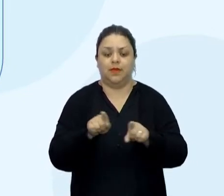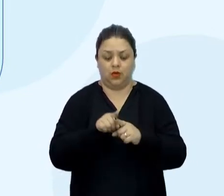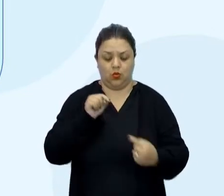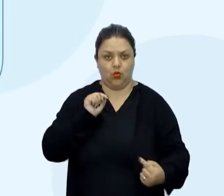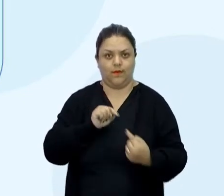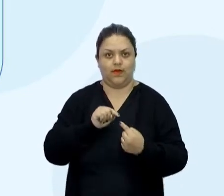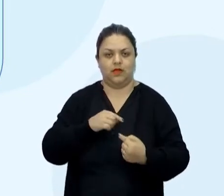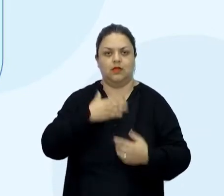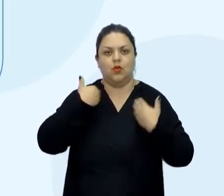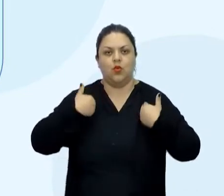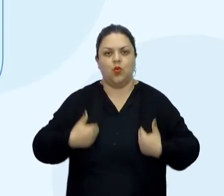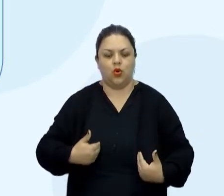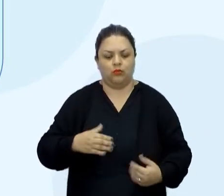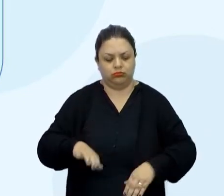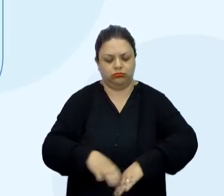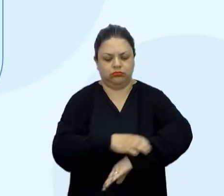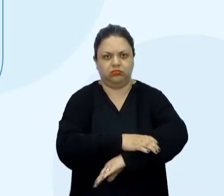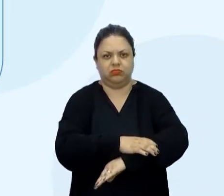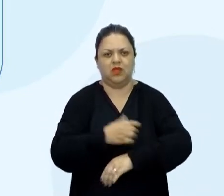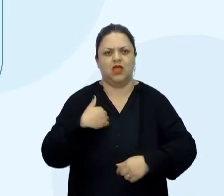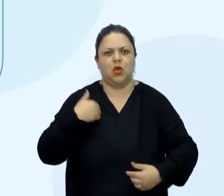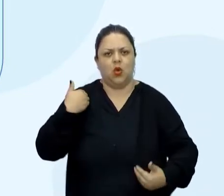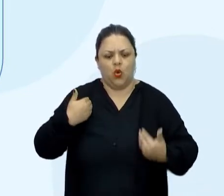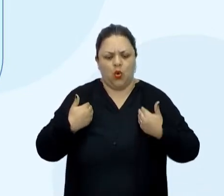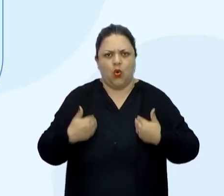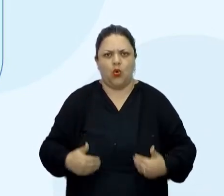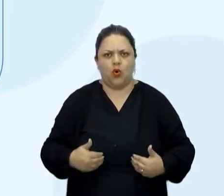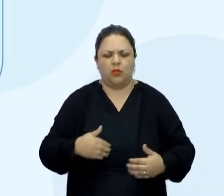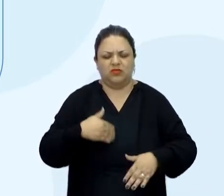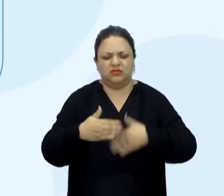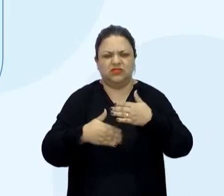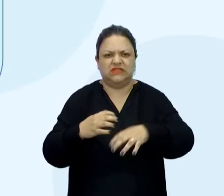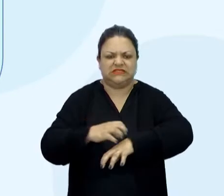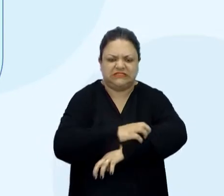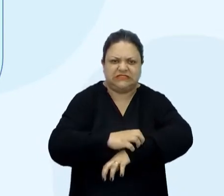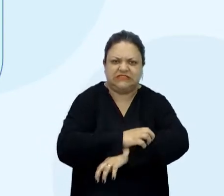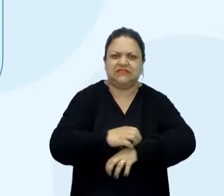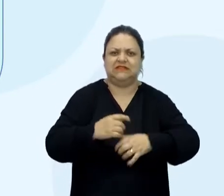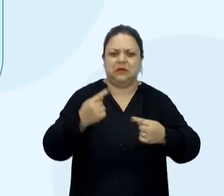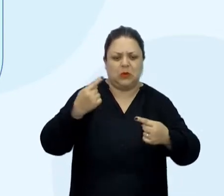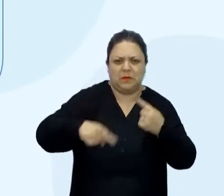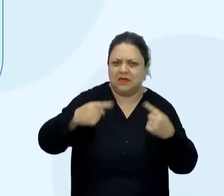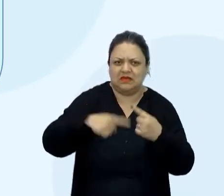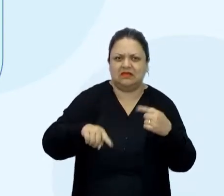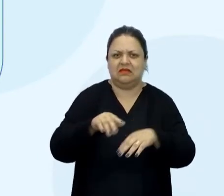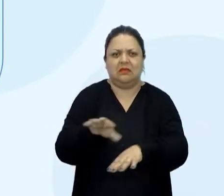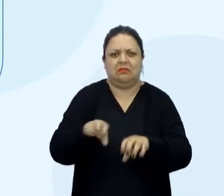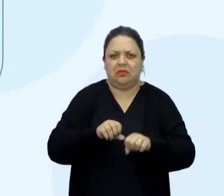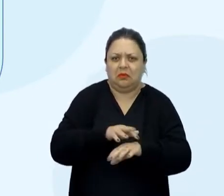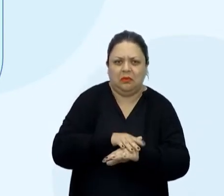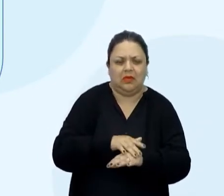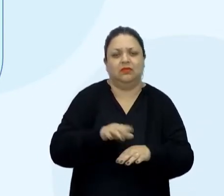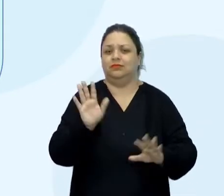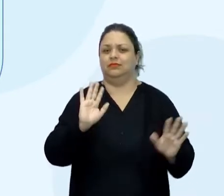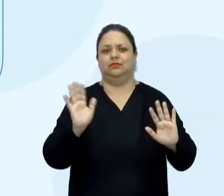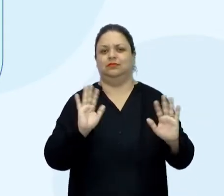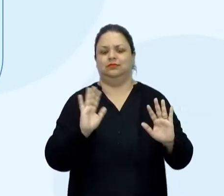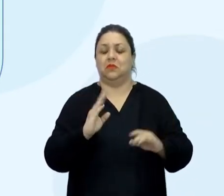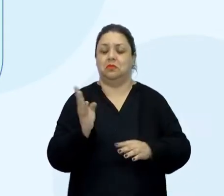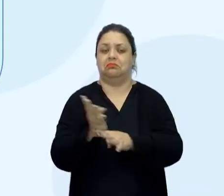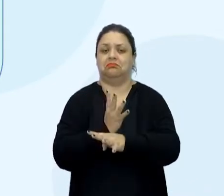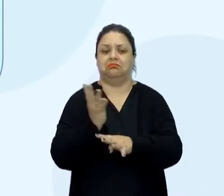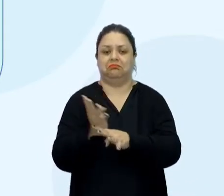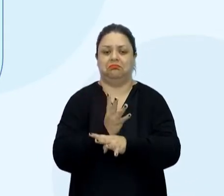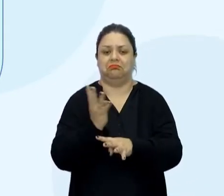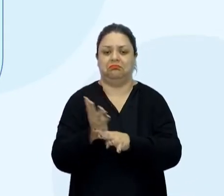tá? Elevado ponto de fusão, né? Então, se ele tem a propriedade aí da refratariedade, ele vai ser